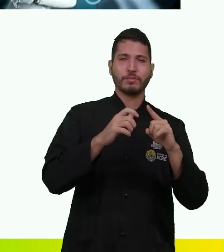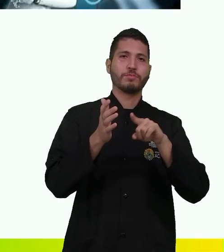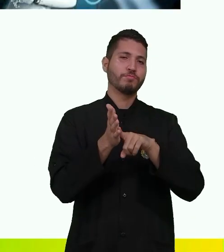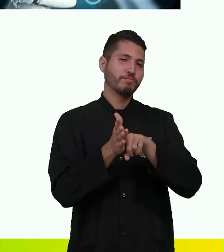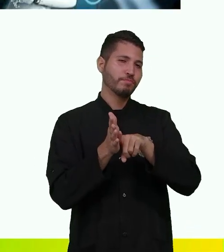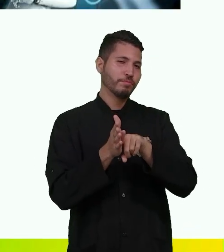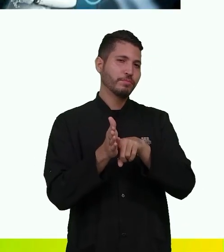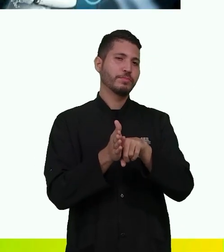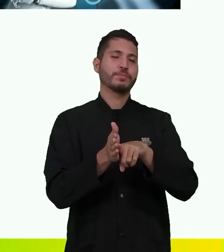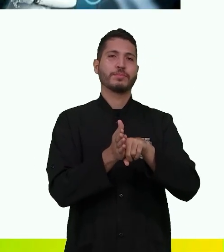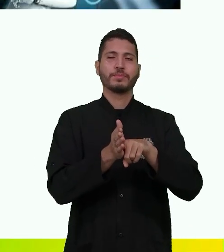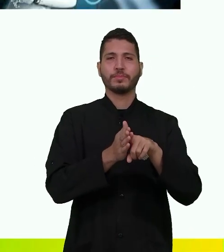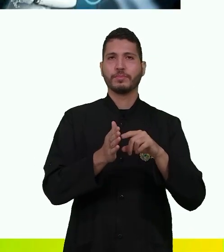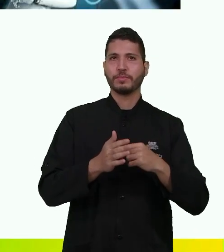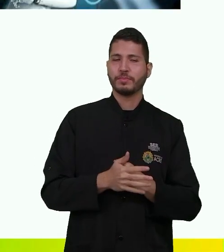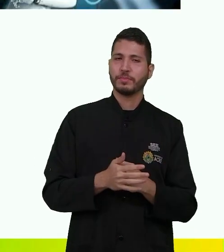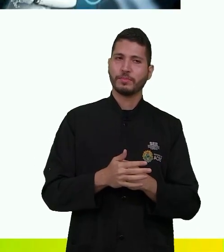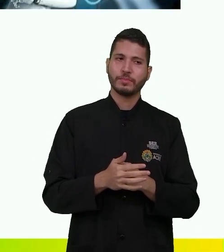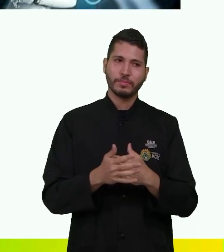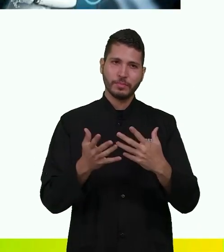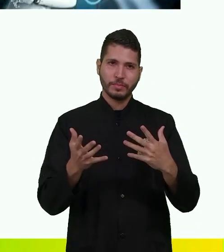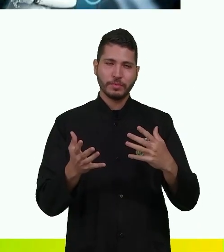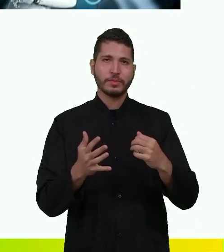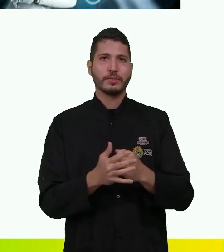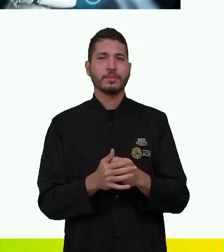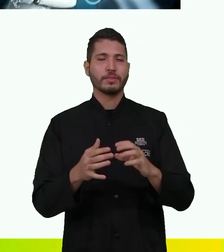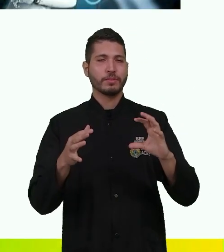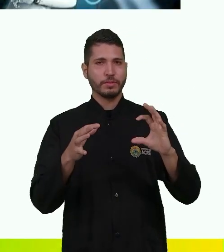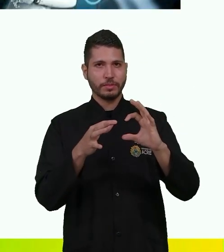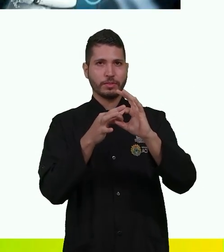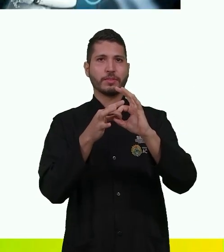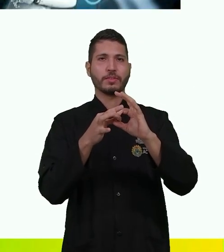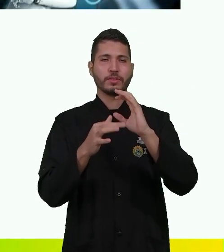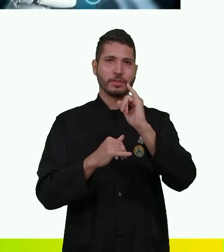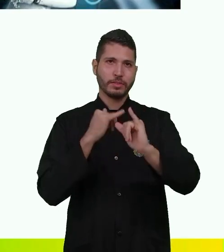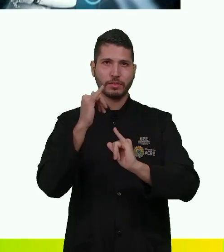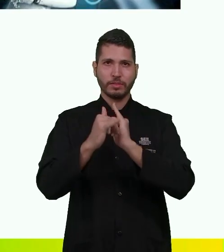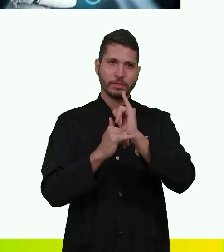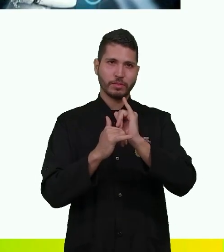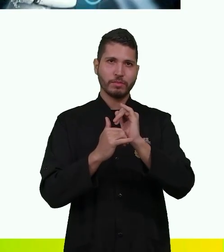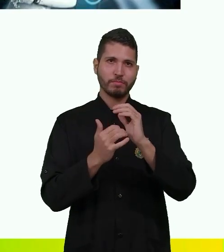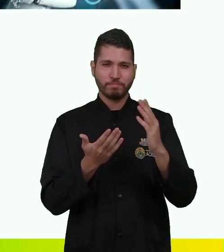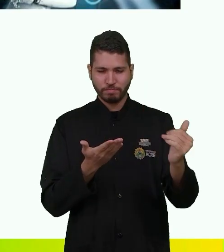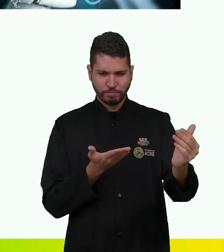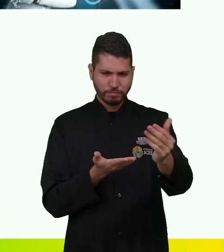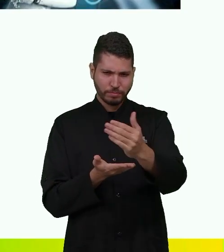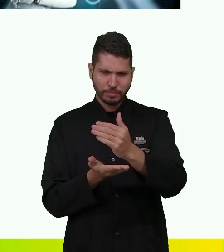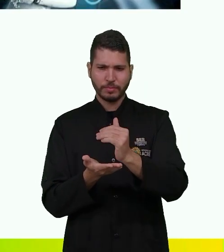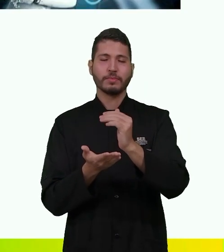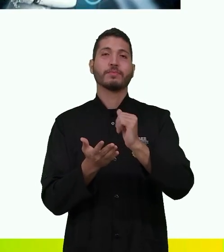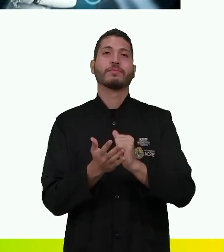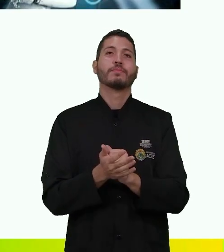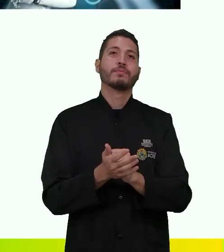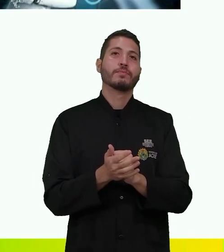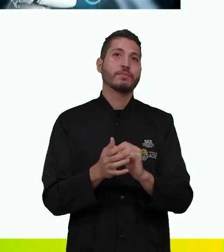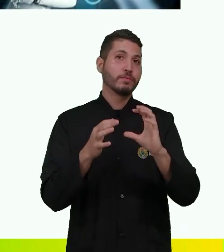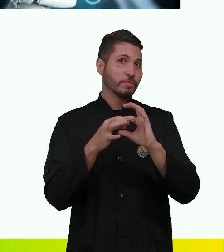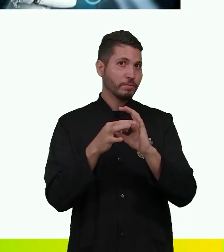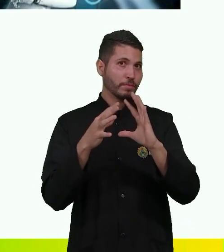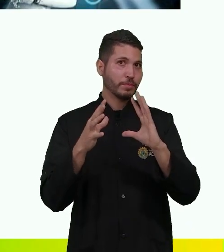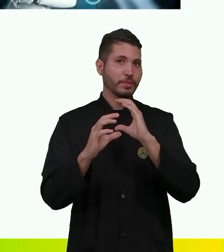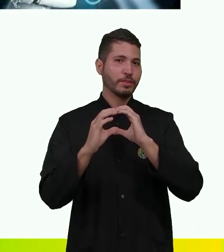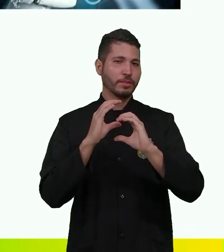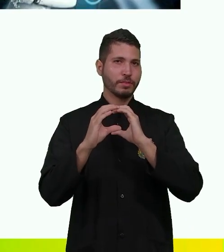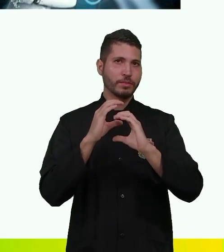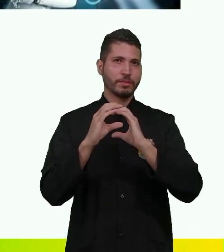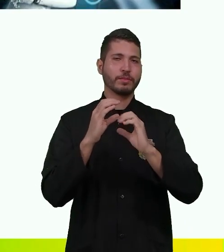conecta dispositivos e sensores à internet para coletar dados em tempo real, permitindo a comunicação